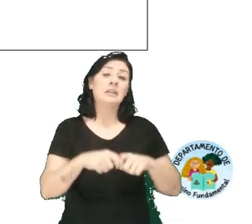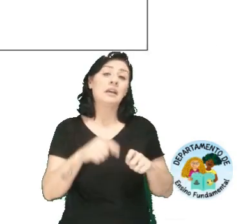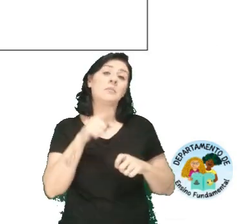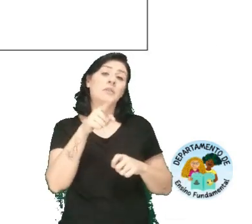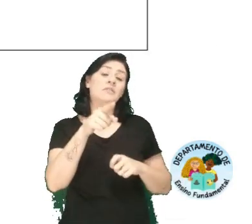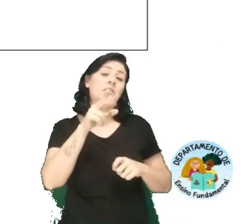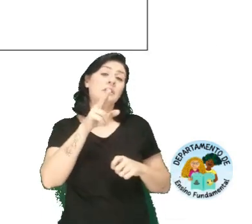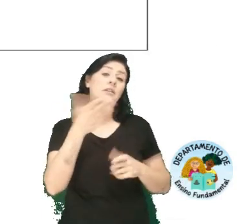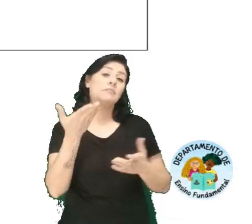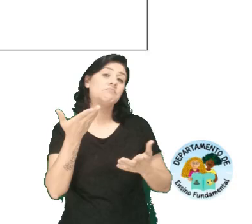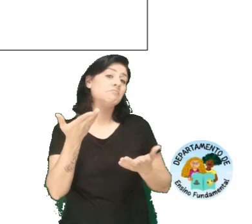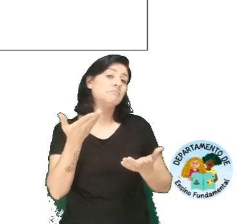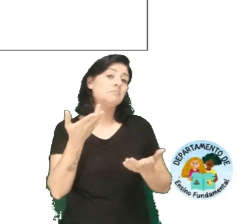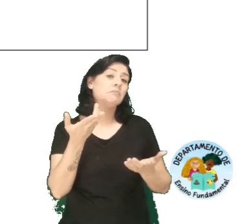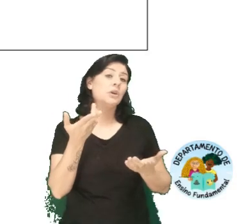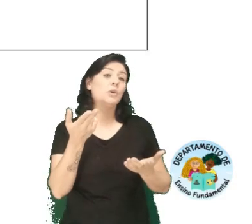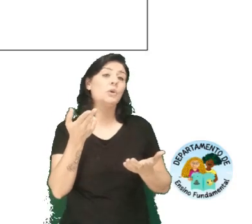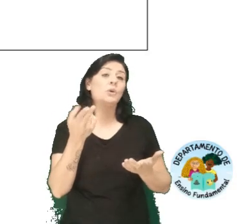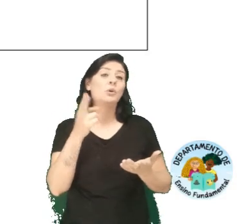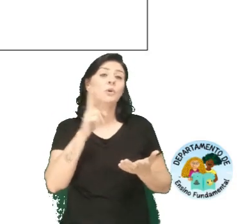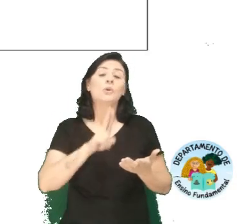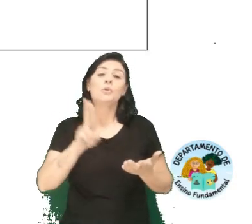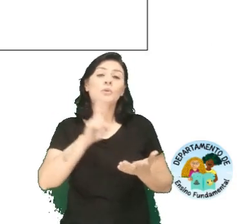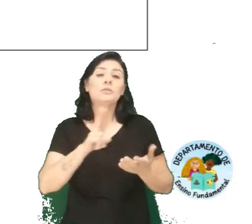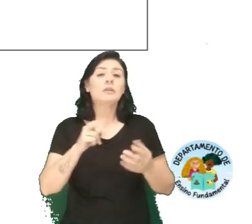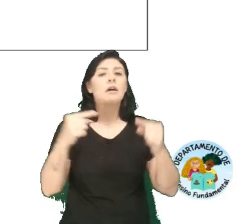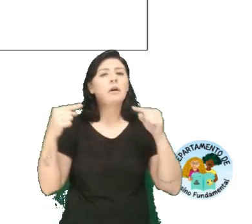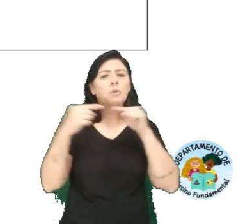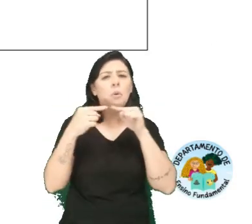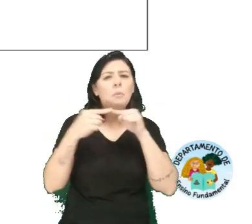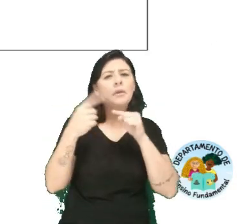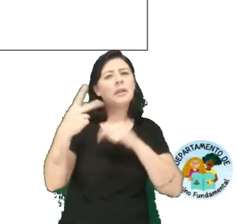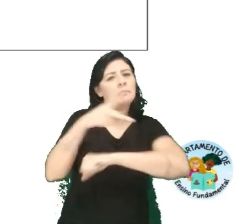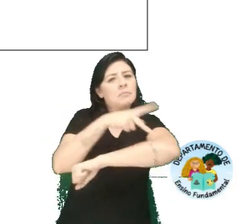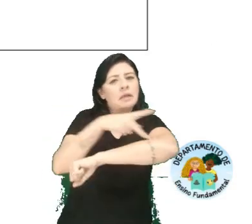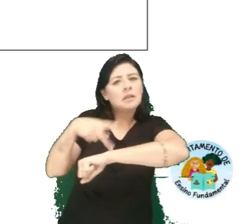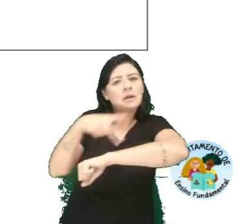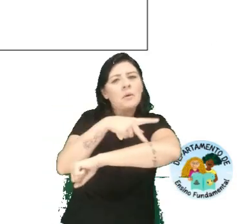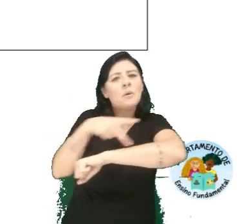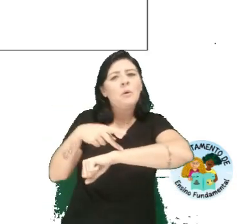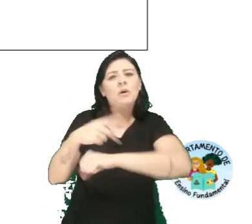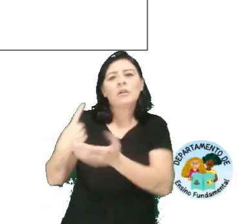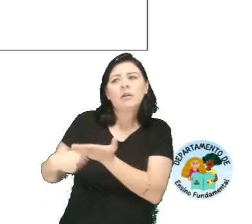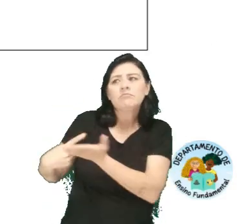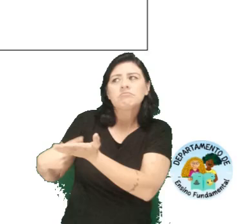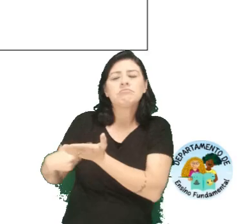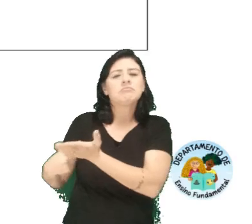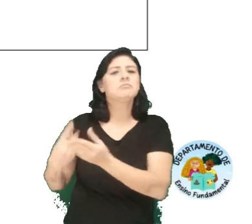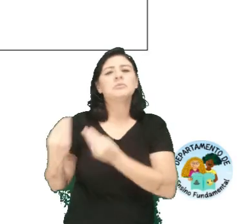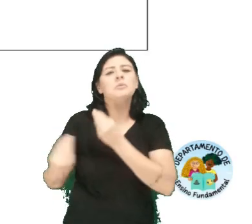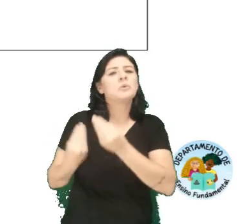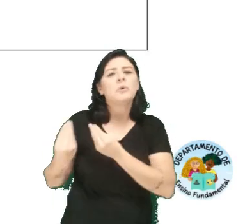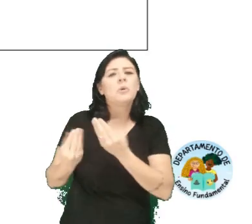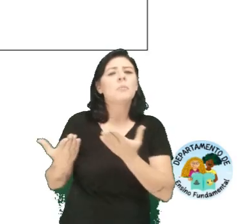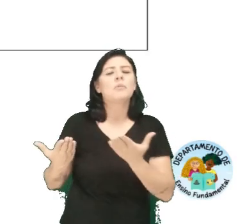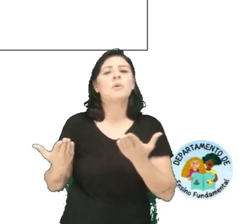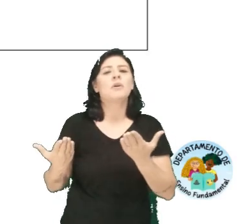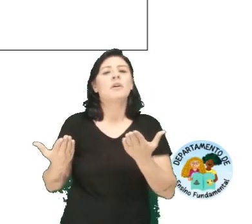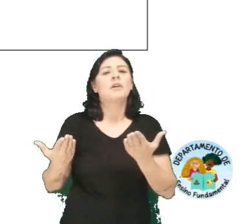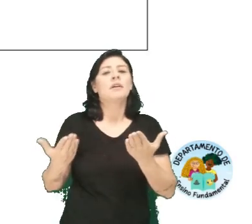com o que você combina aí com a sua pedagoga, né, em sala de aula, E lembrando sempre